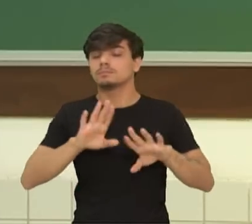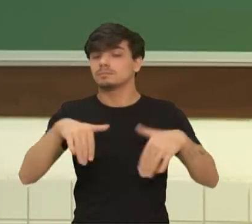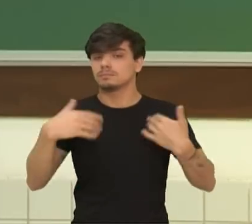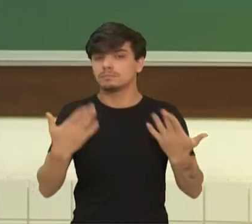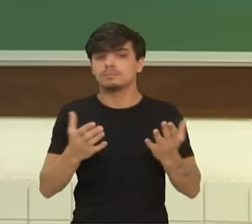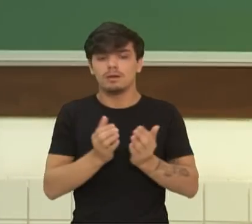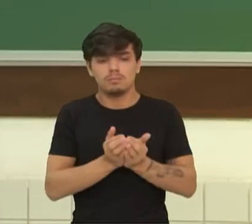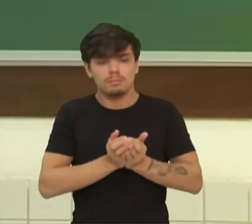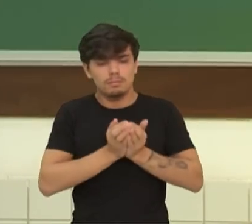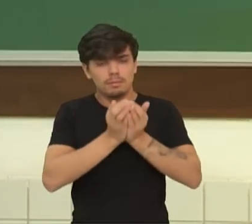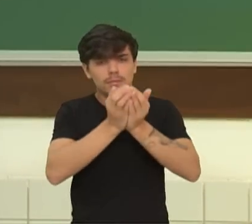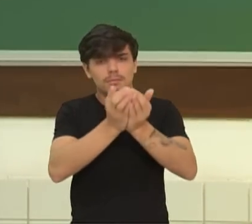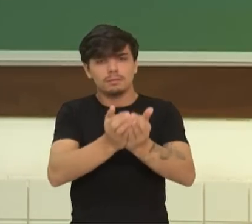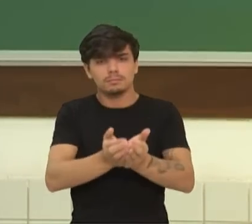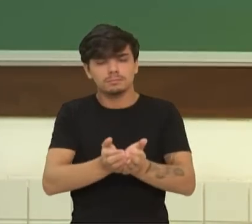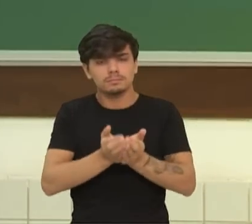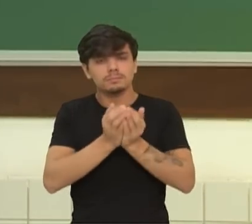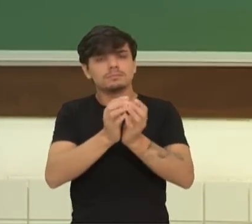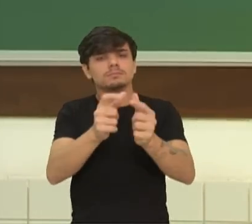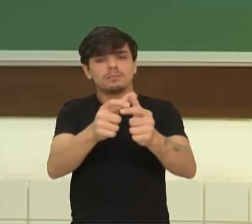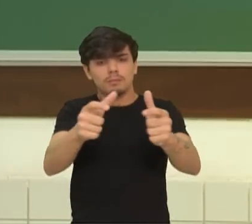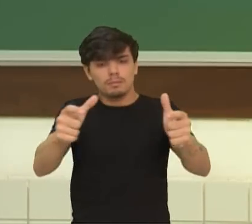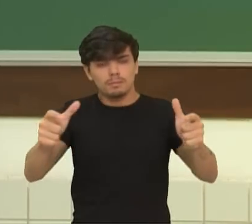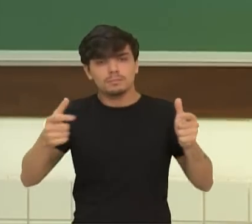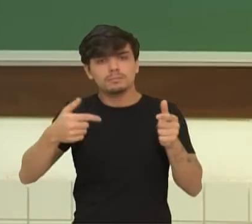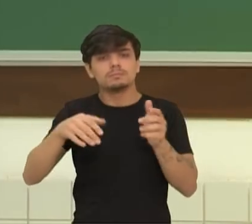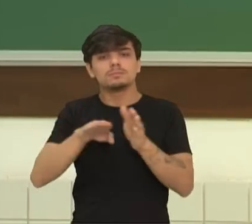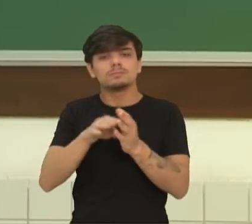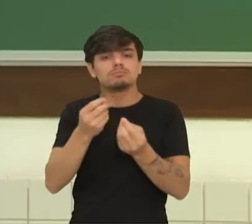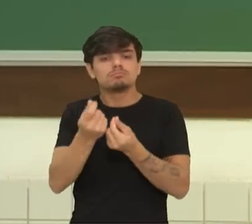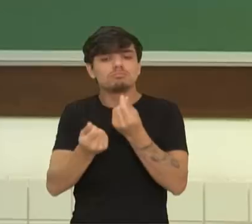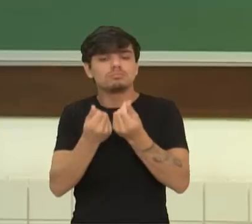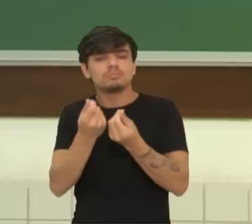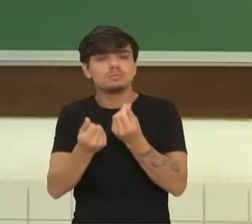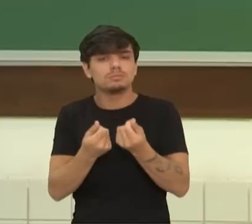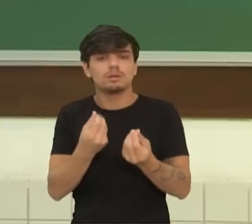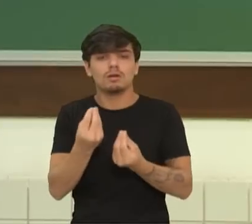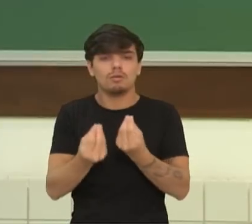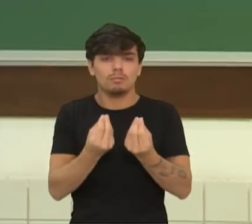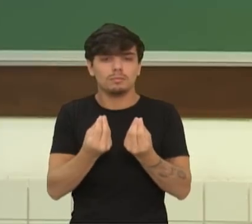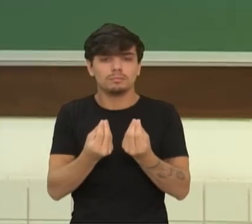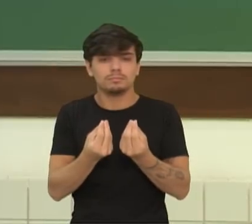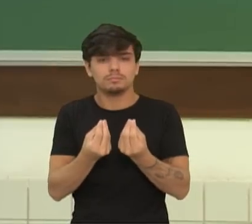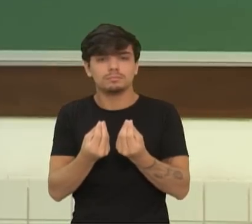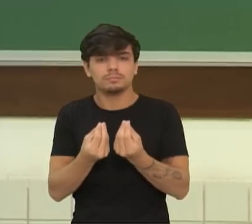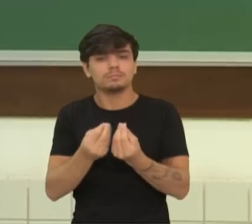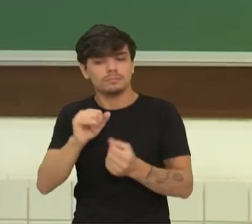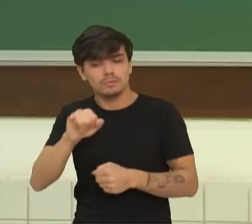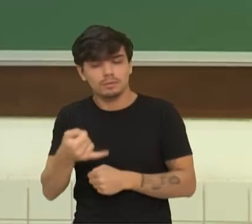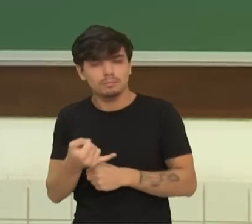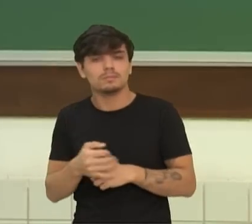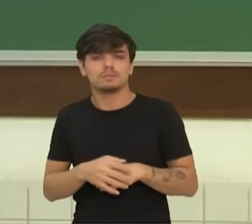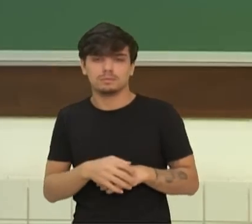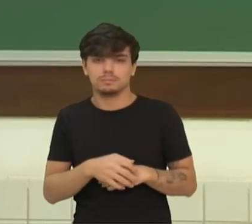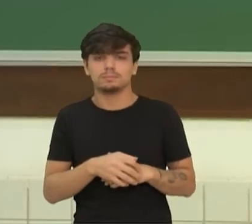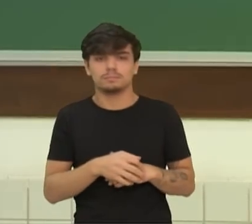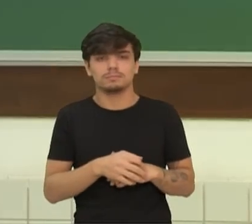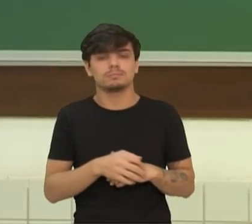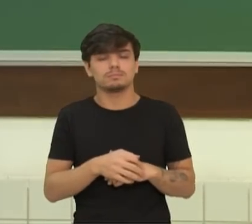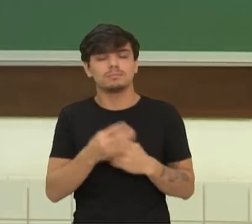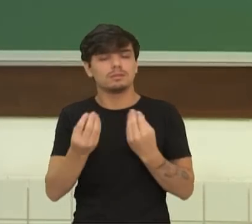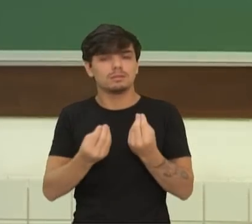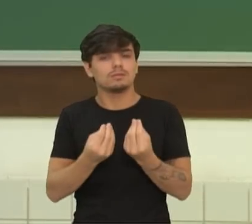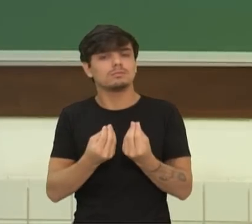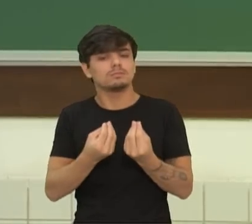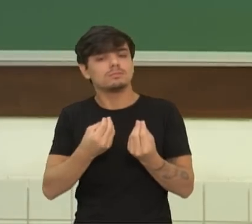navegações chegou no mercantilismo por quê? Exploração colonial. Como é que eles descobriram as colônias? Através das grandes navegações,